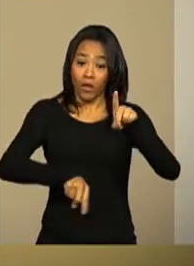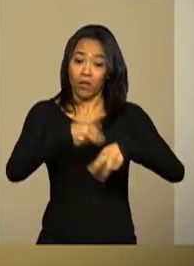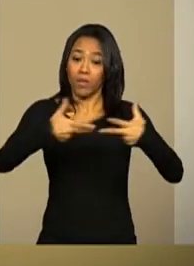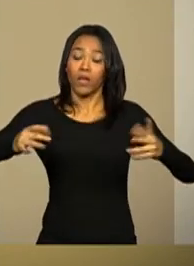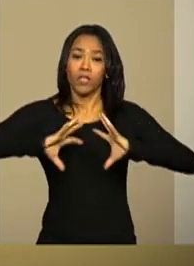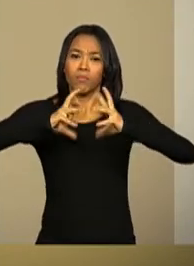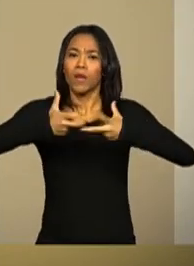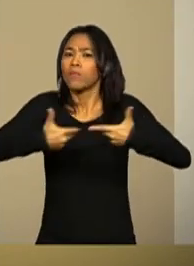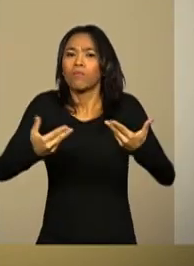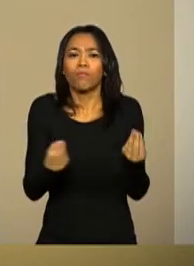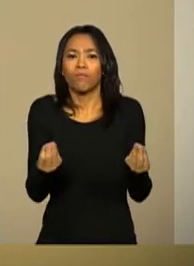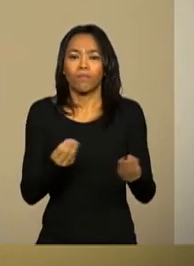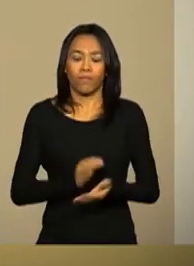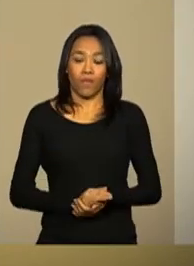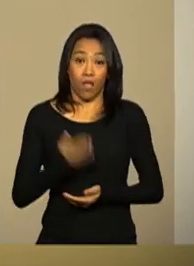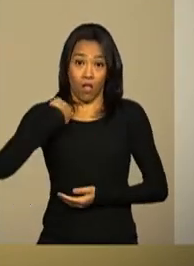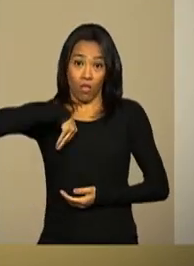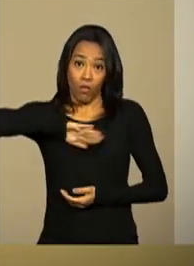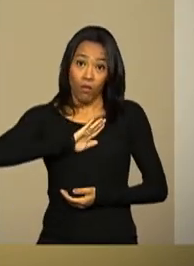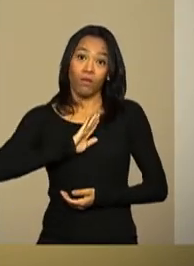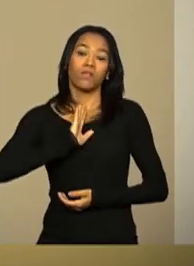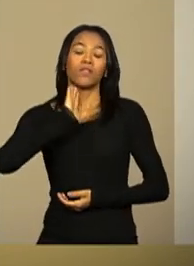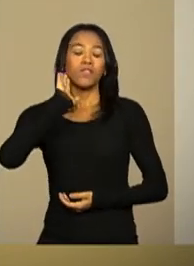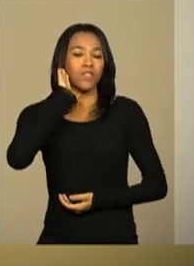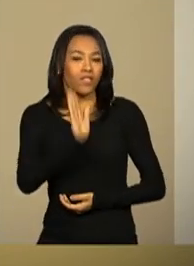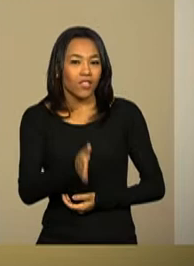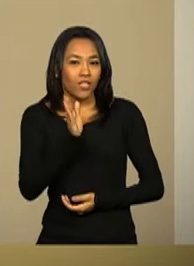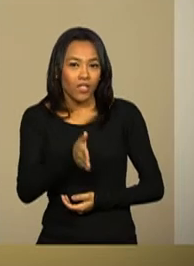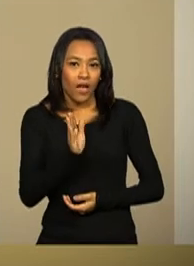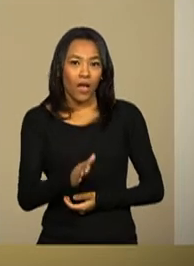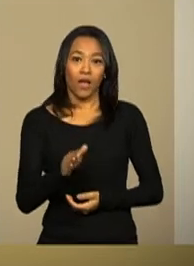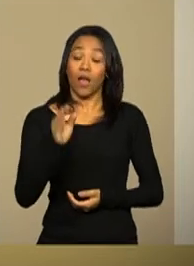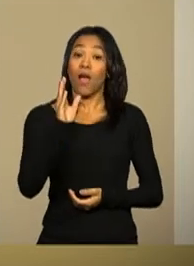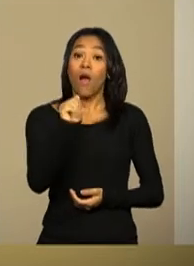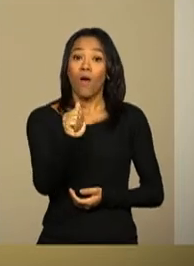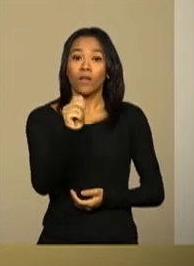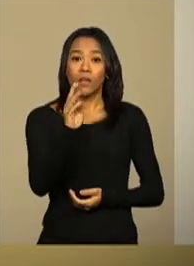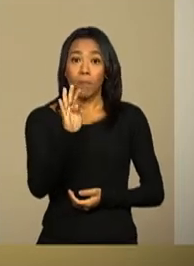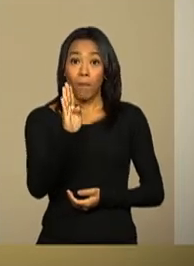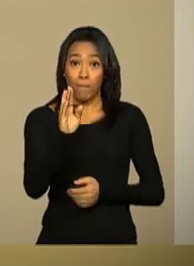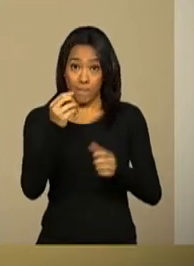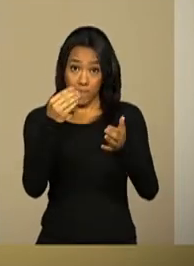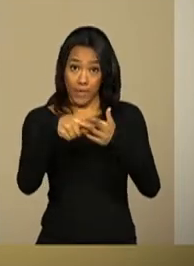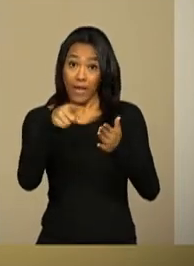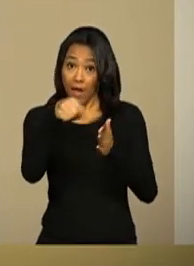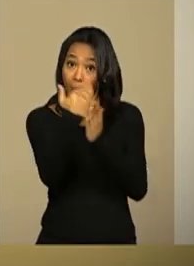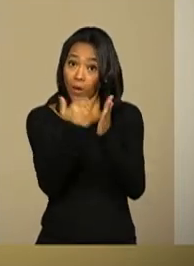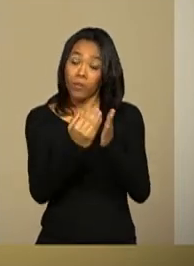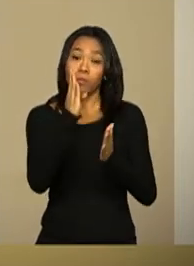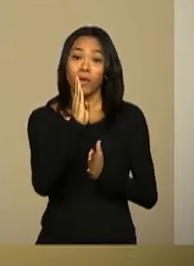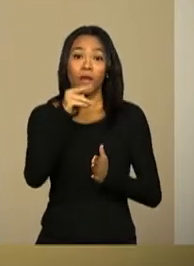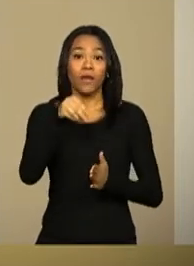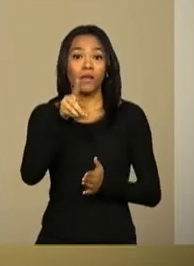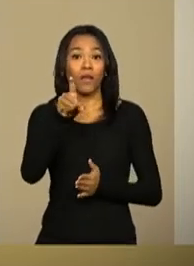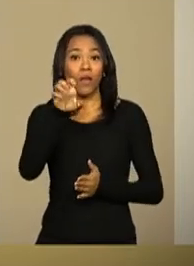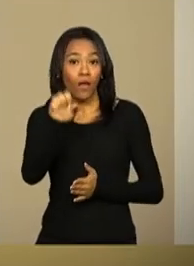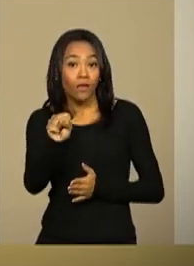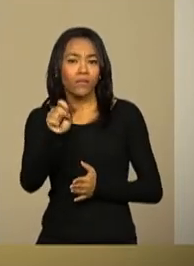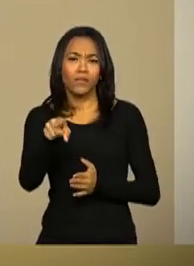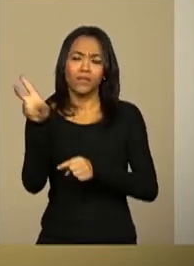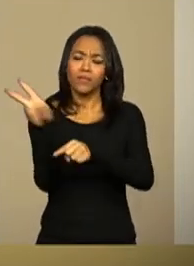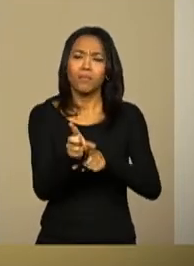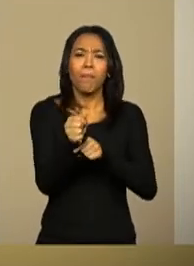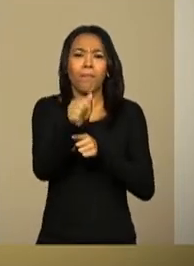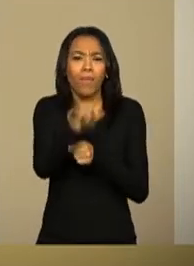os nossos reativamos o moderfrota programa do BNDS que oferece crédito